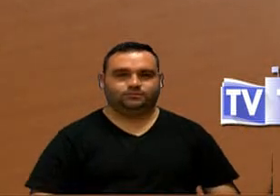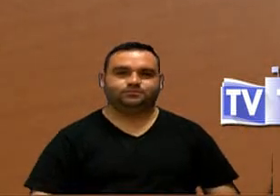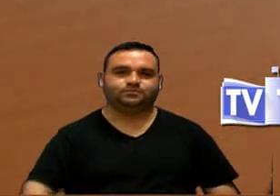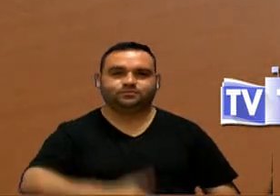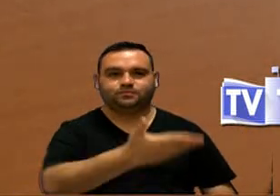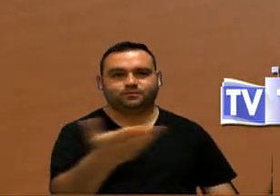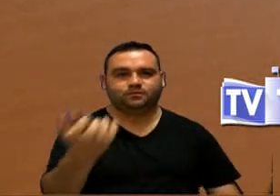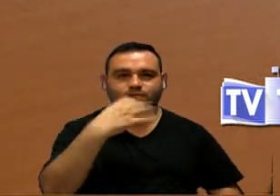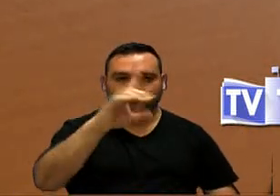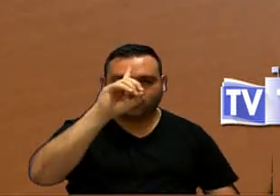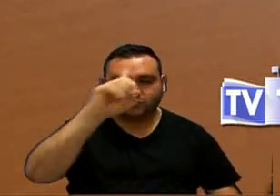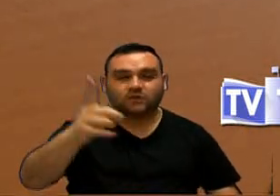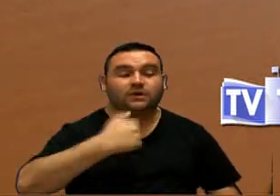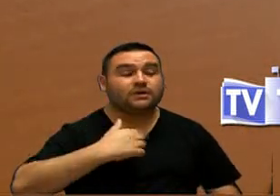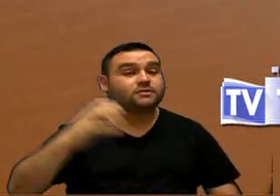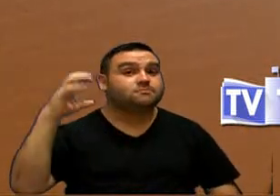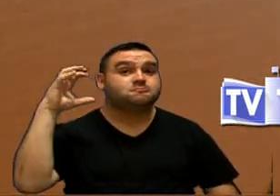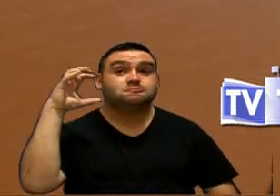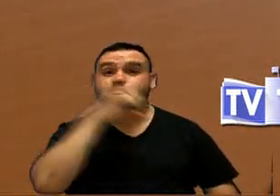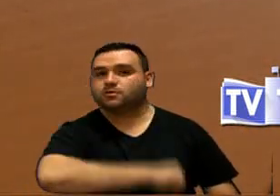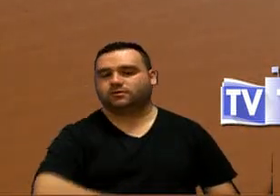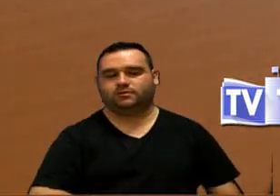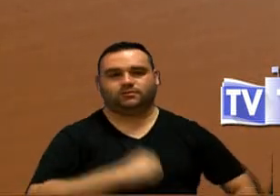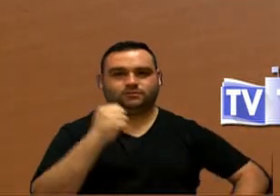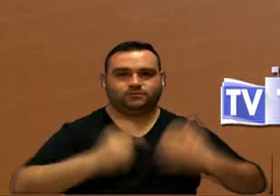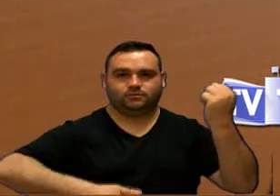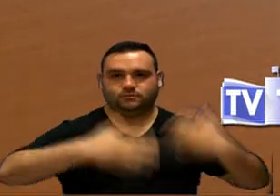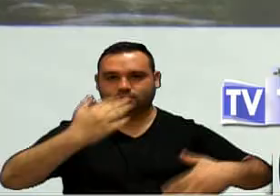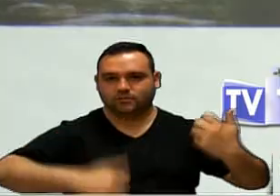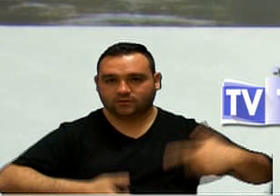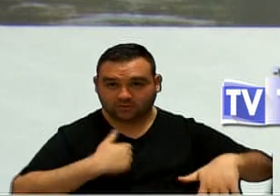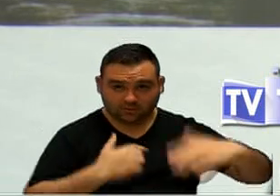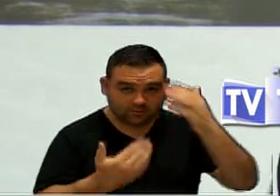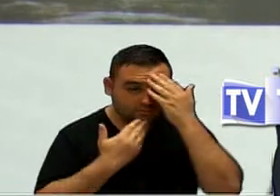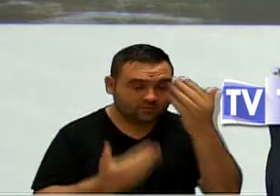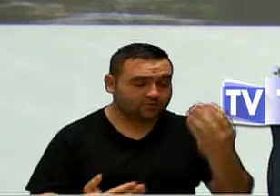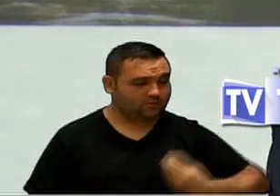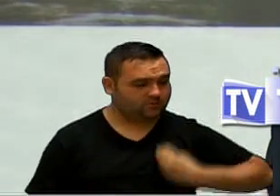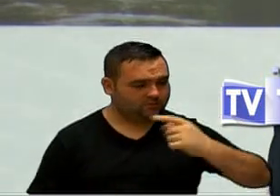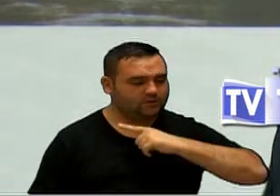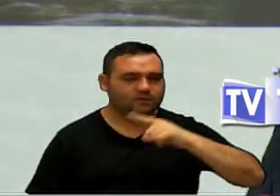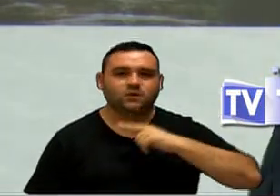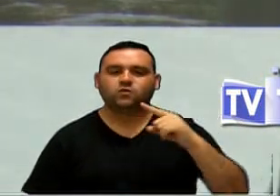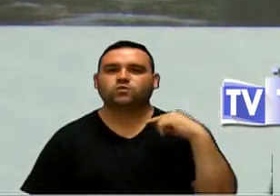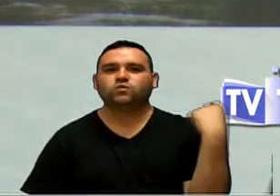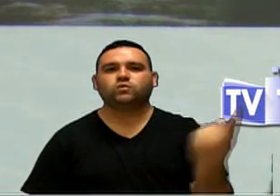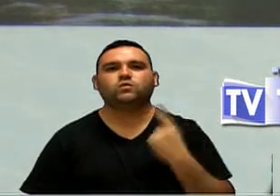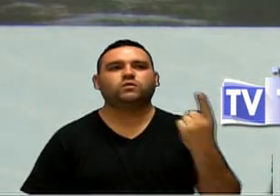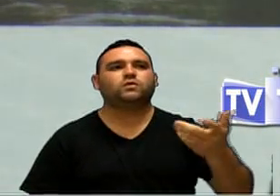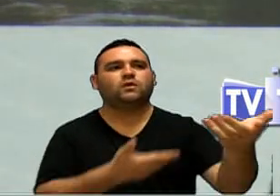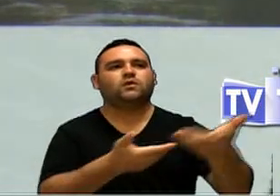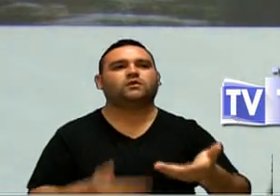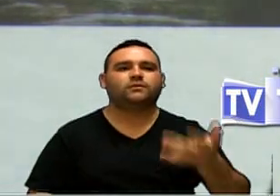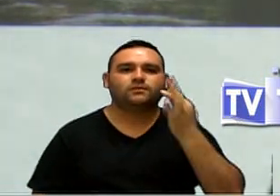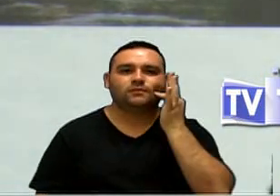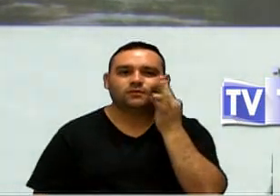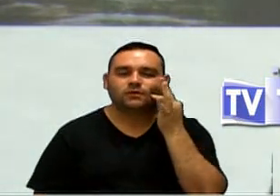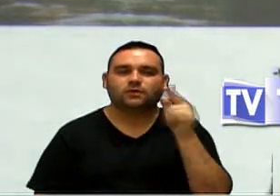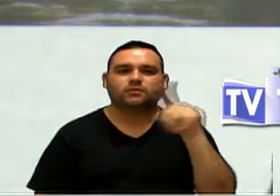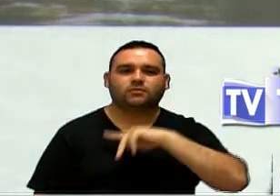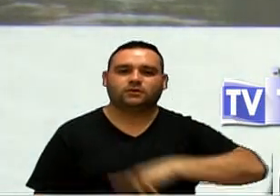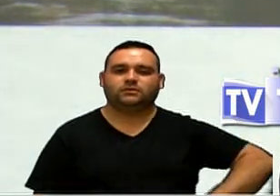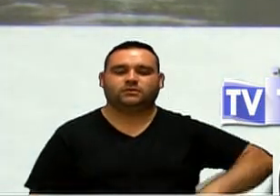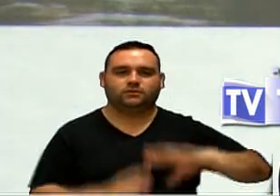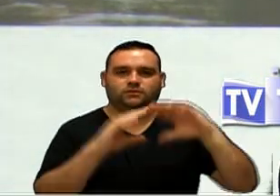Senhores, bom dia. Eu vou ser rápido. Quero agradecer a presença de todos, o convite do Fernando, como presidente